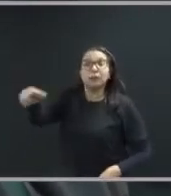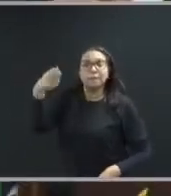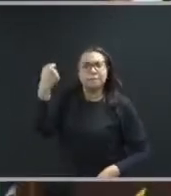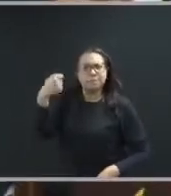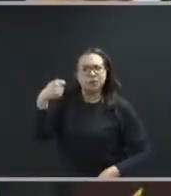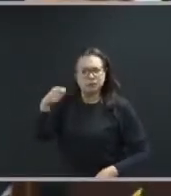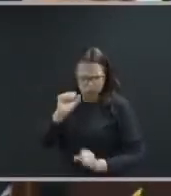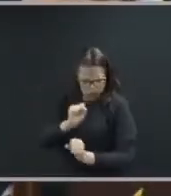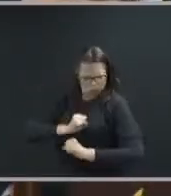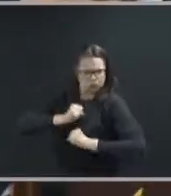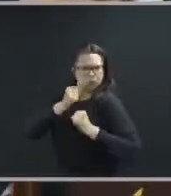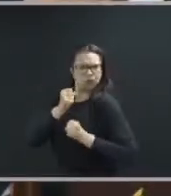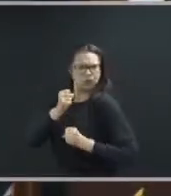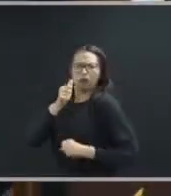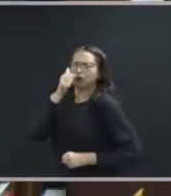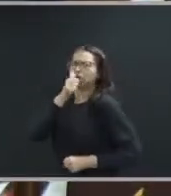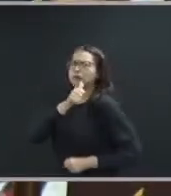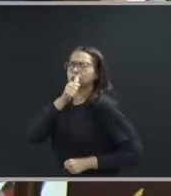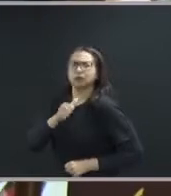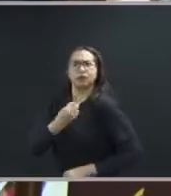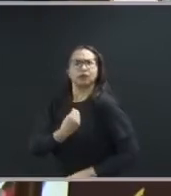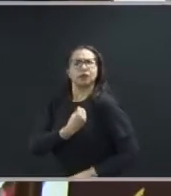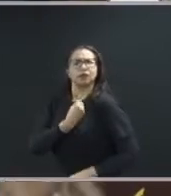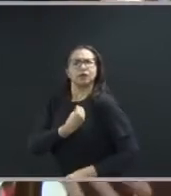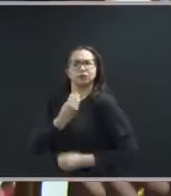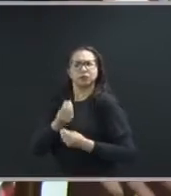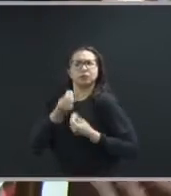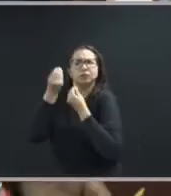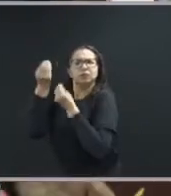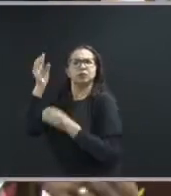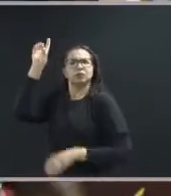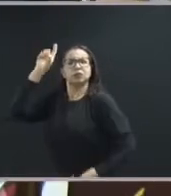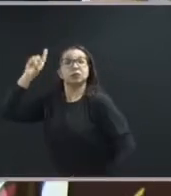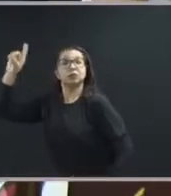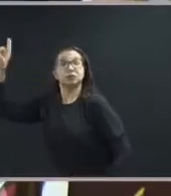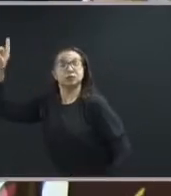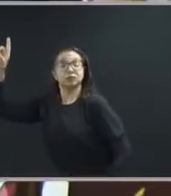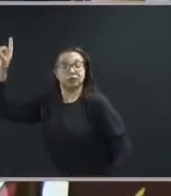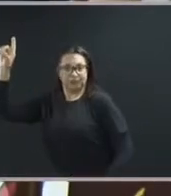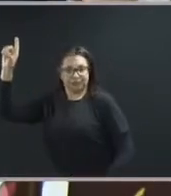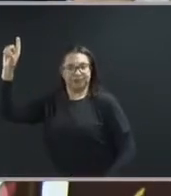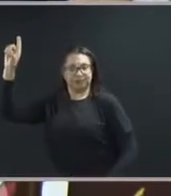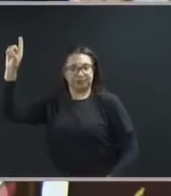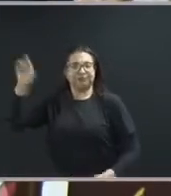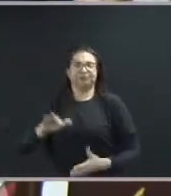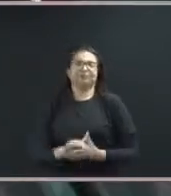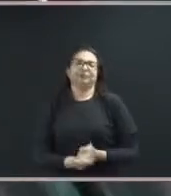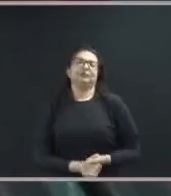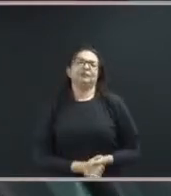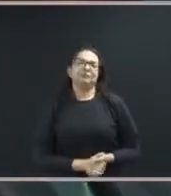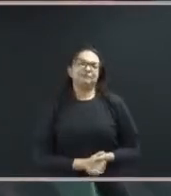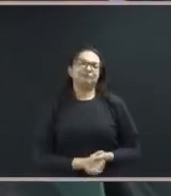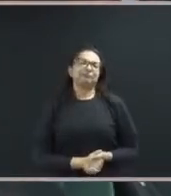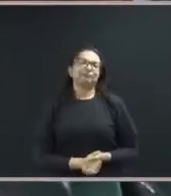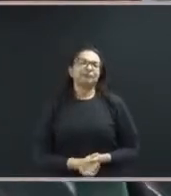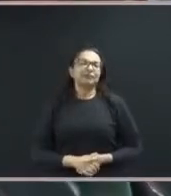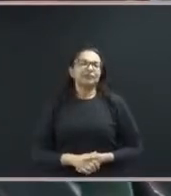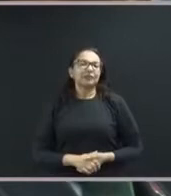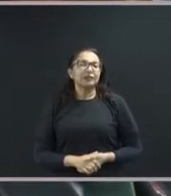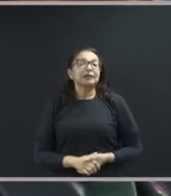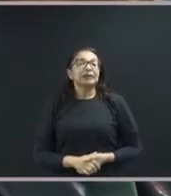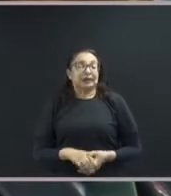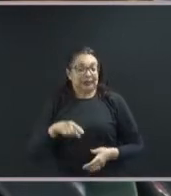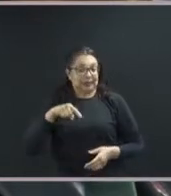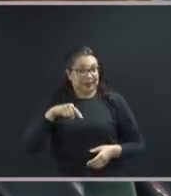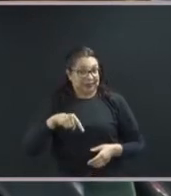O irmão não consagra. Eu vou contar por quê. Aqui na matriz nós temos o costume, no final do